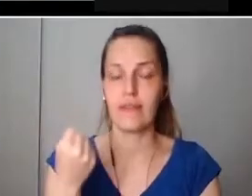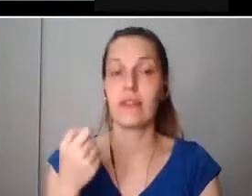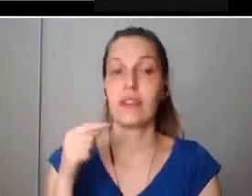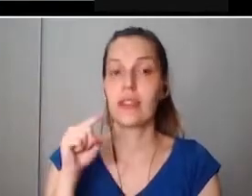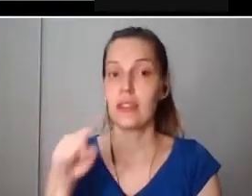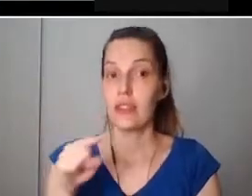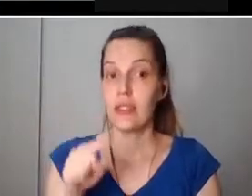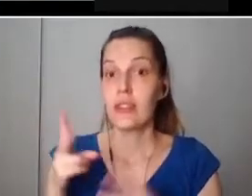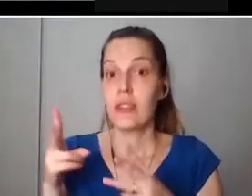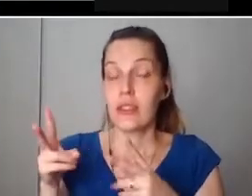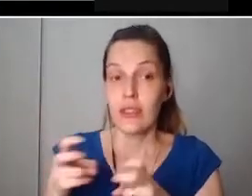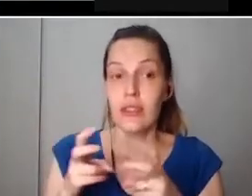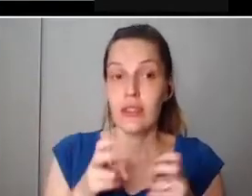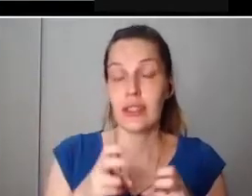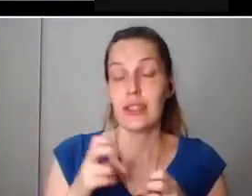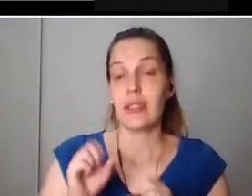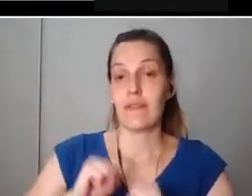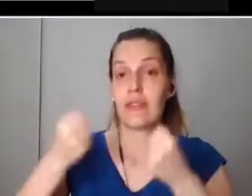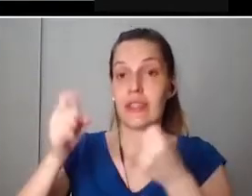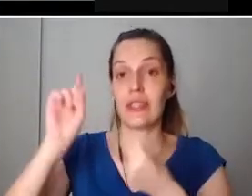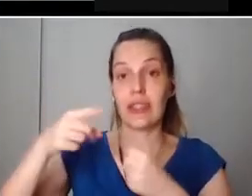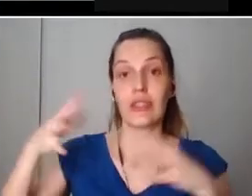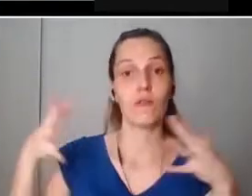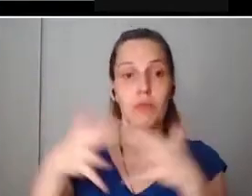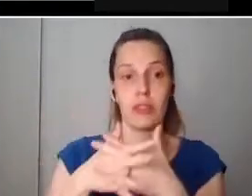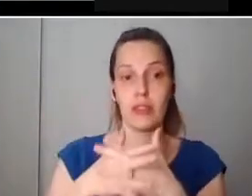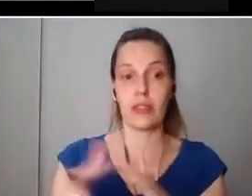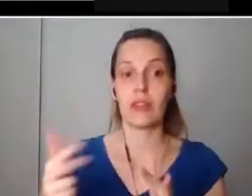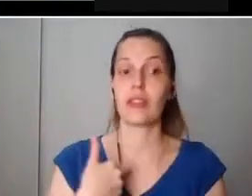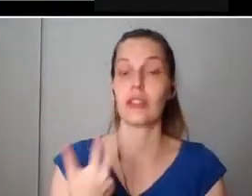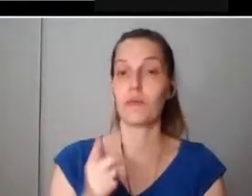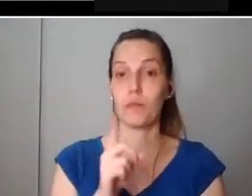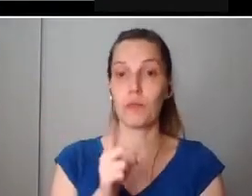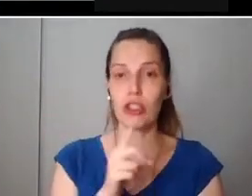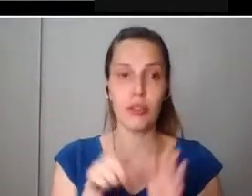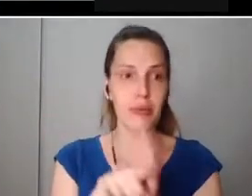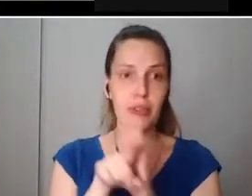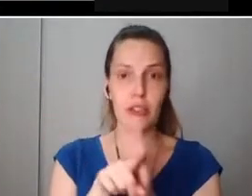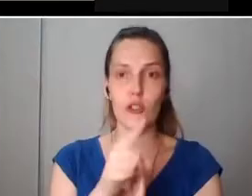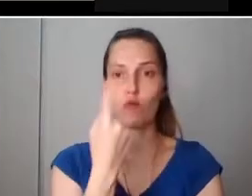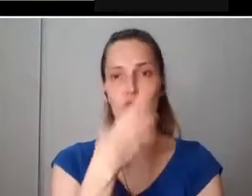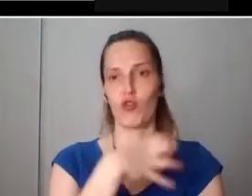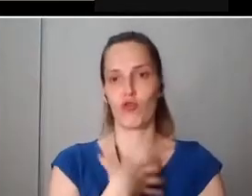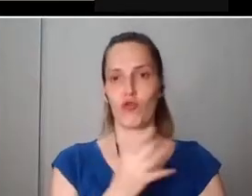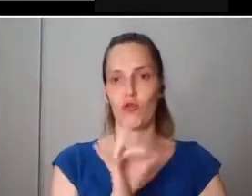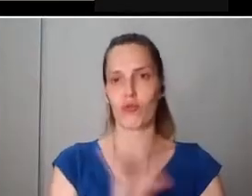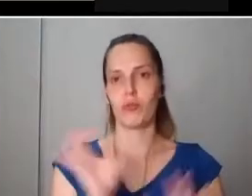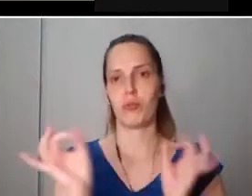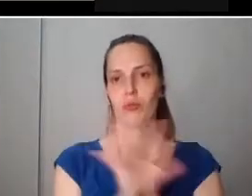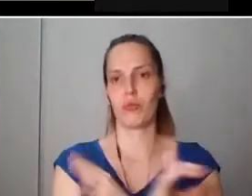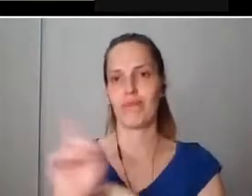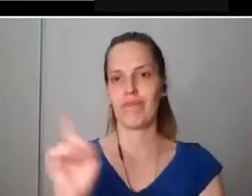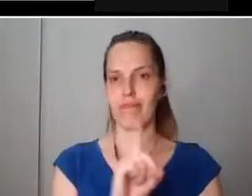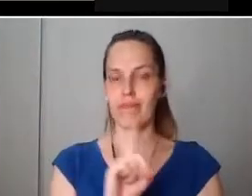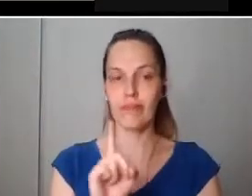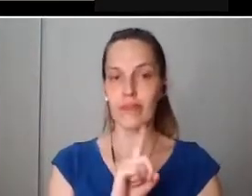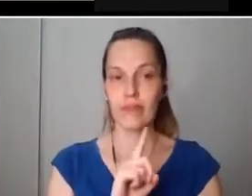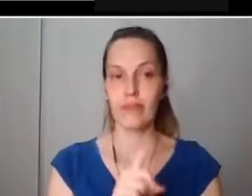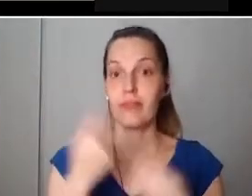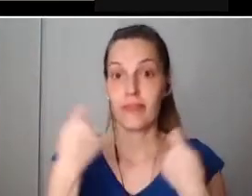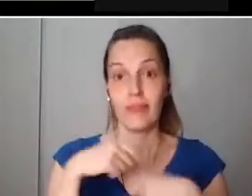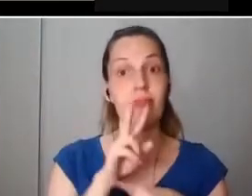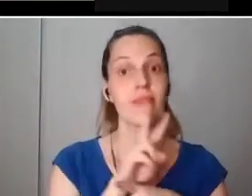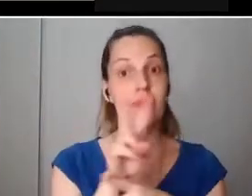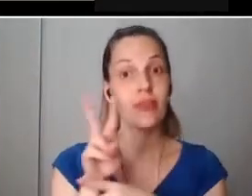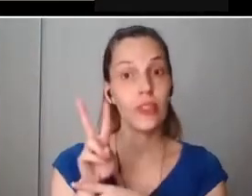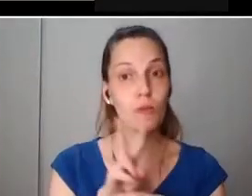imunidade é complexa. A gente não pode medir ela só de um jeito, né? Então, isso aqui realmente tem que ter muito cuidado